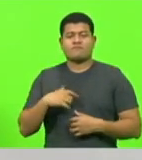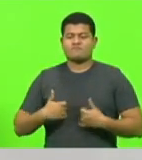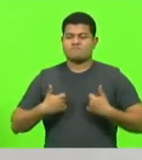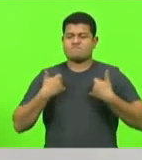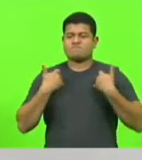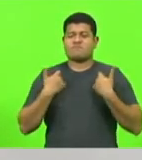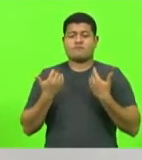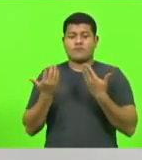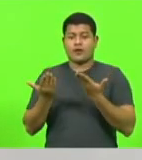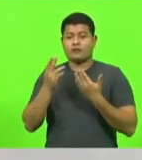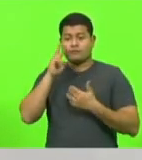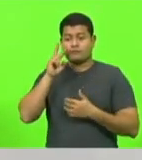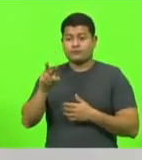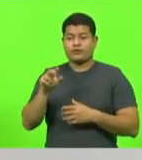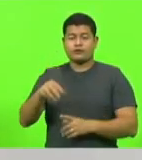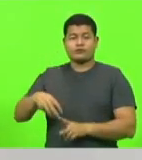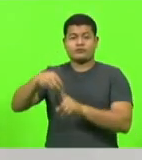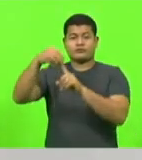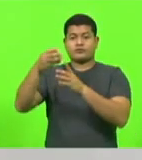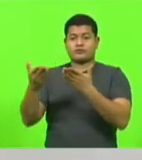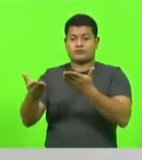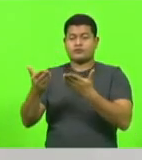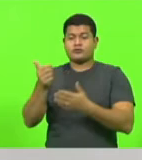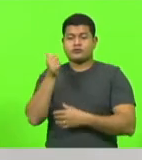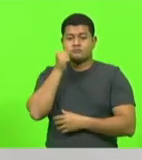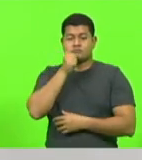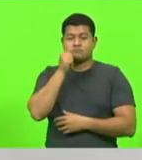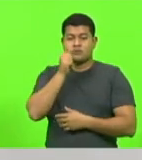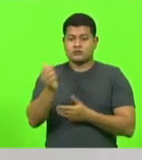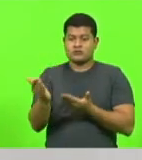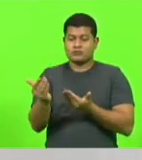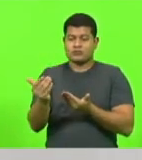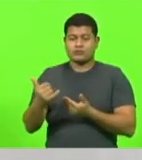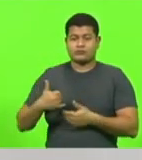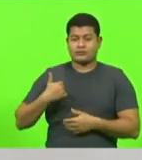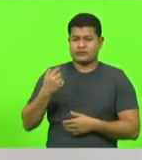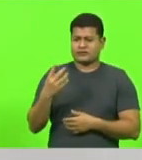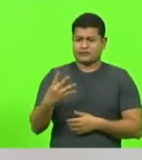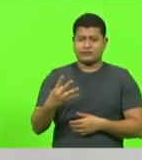desta menina, desta aluna, vencendo